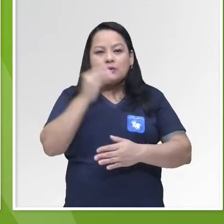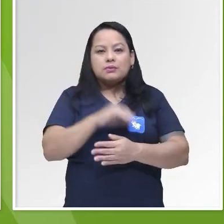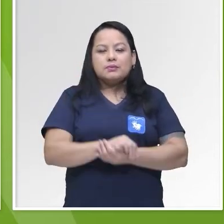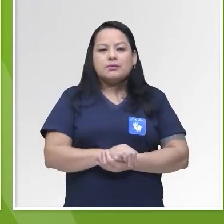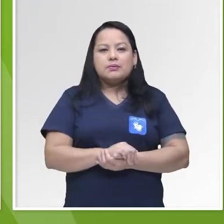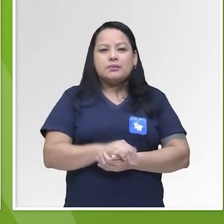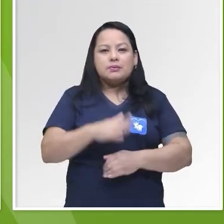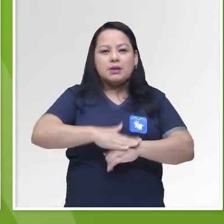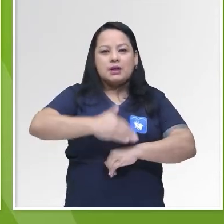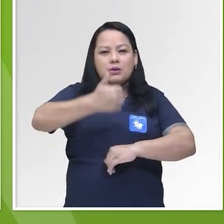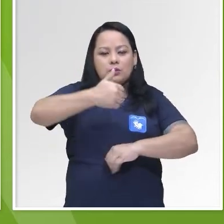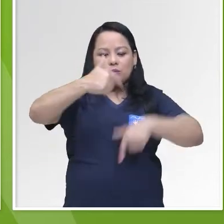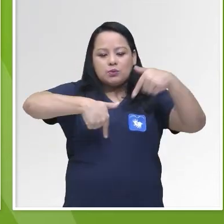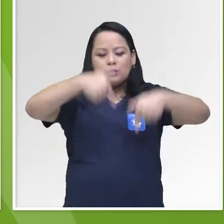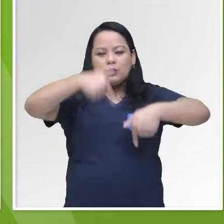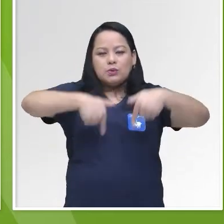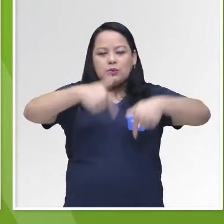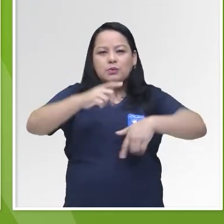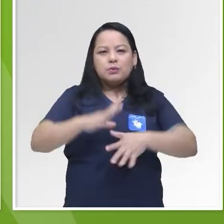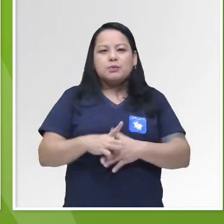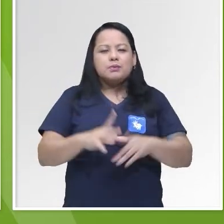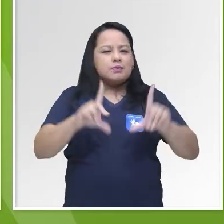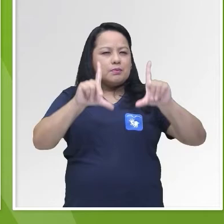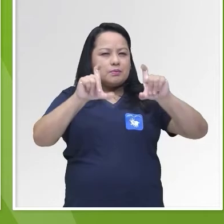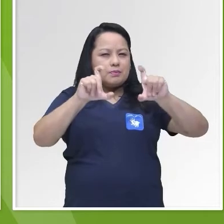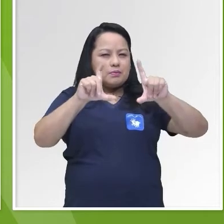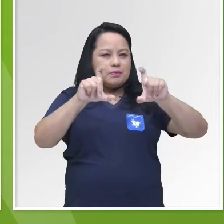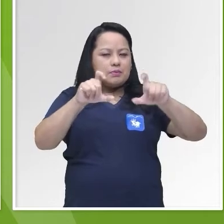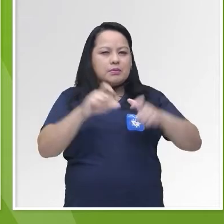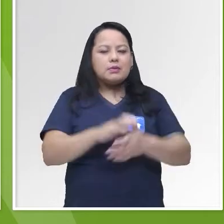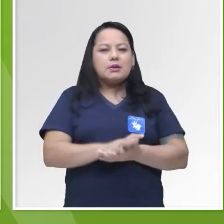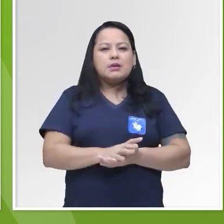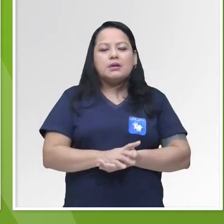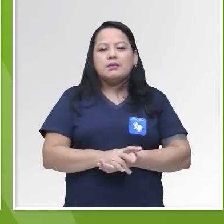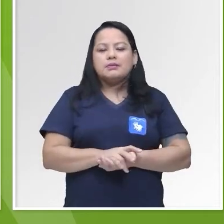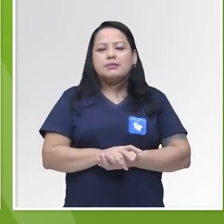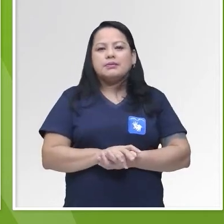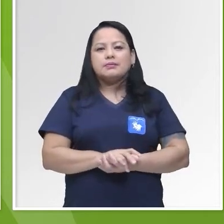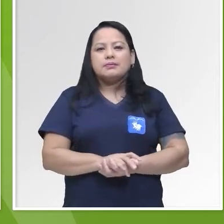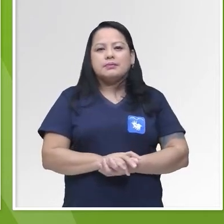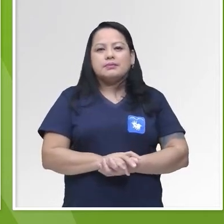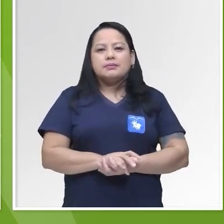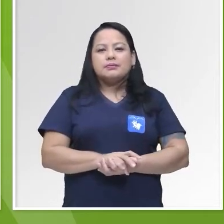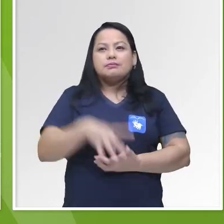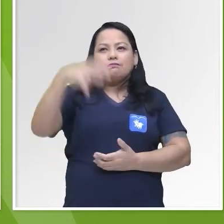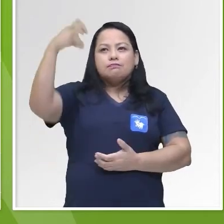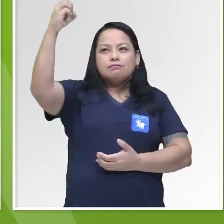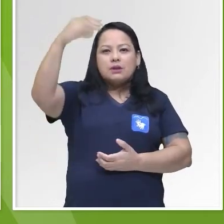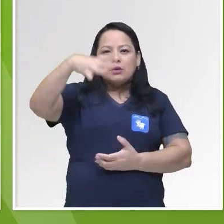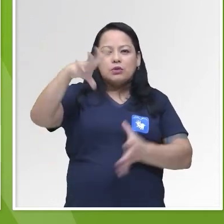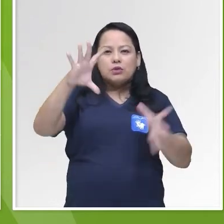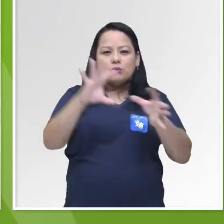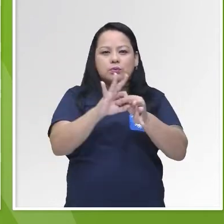da química com os flashes fotográficos expostos à luz. Vamos lá.